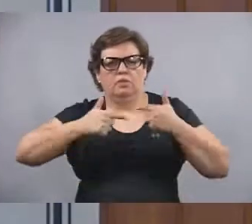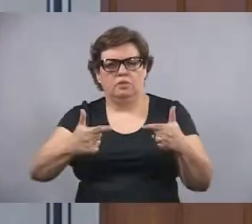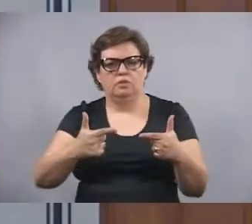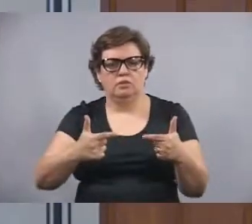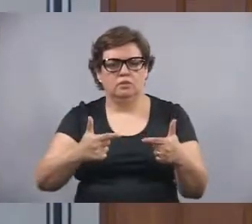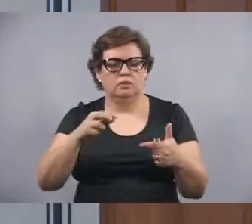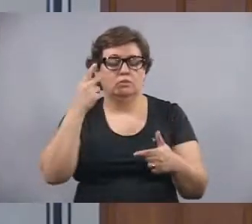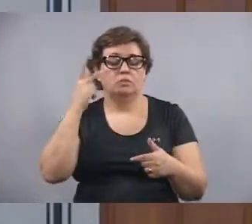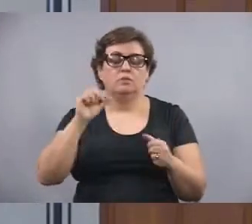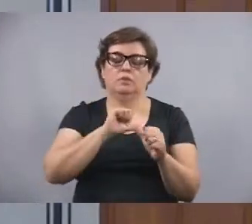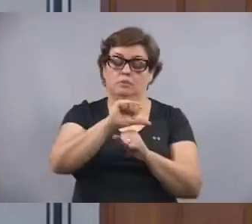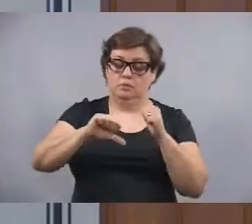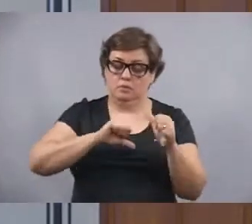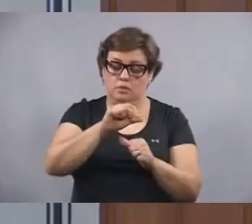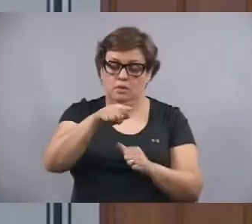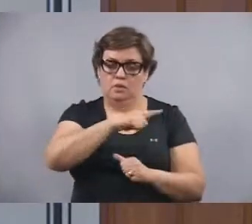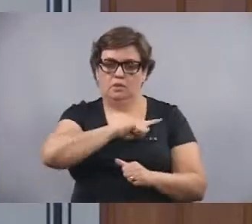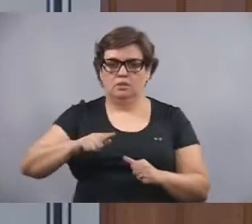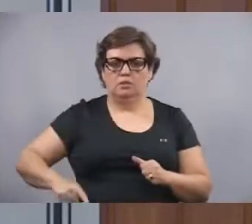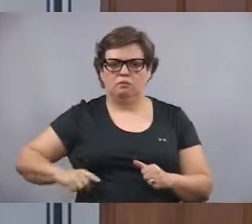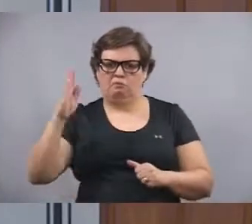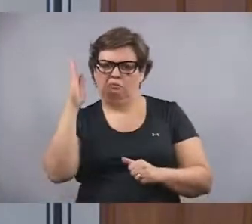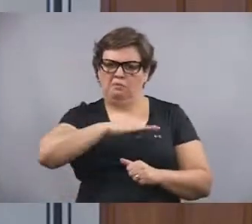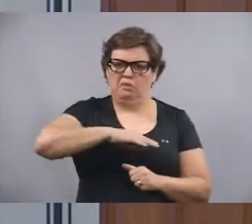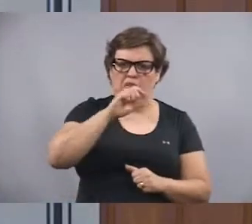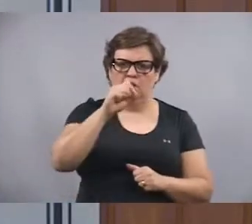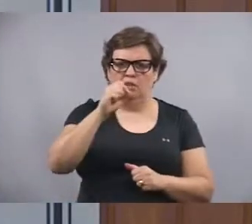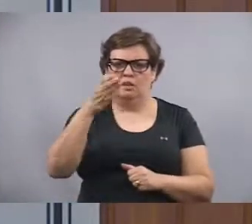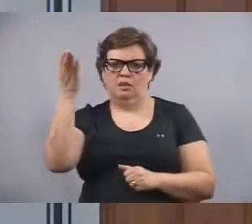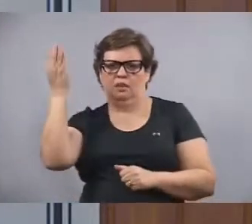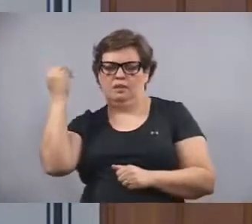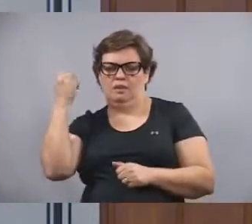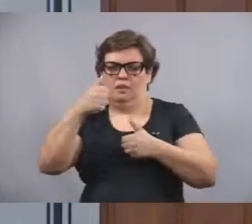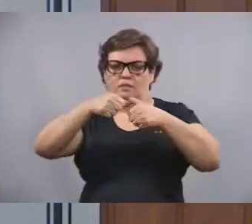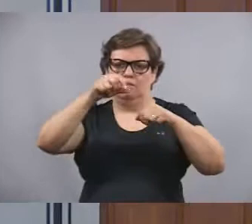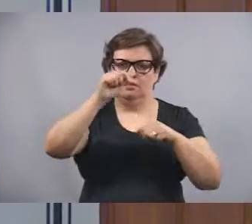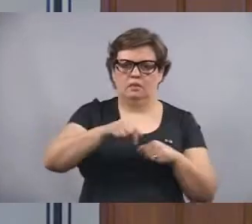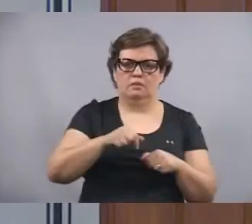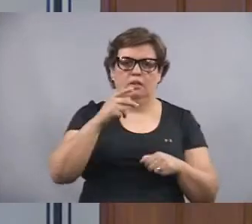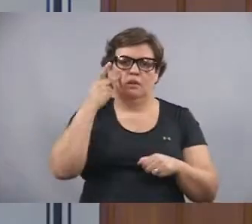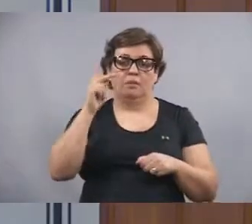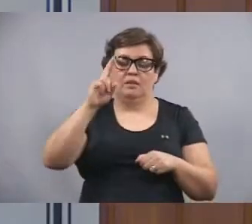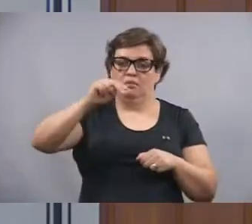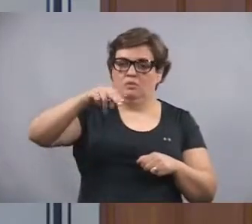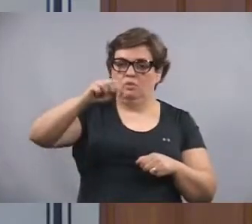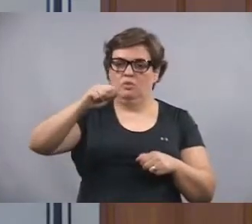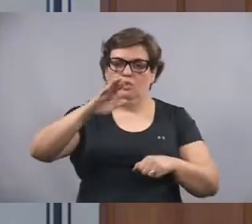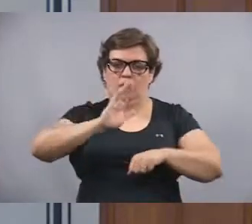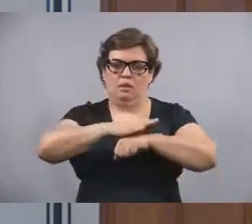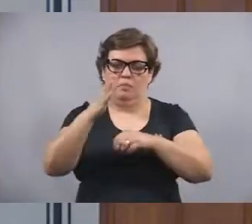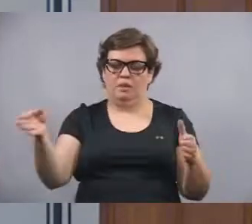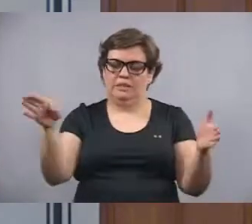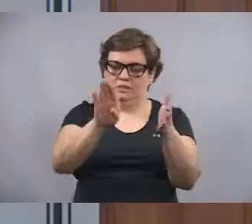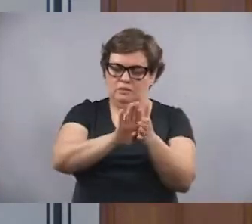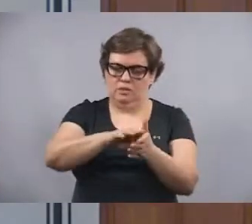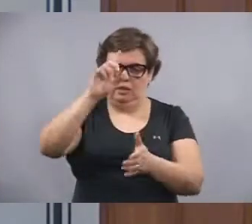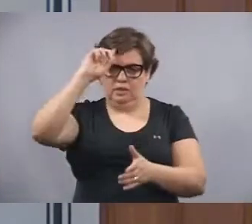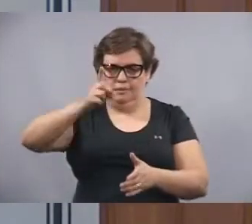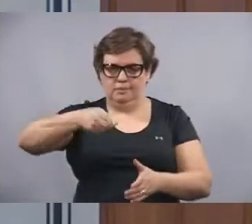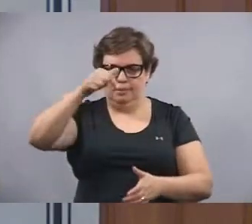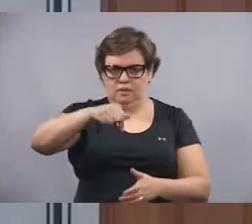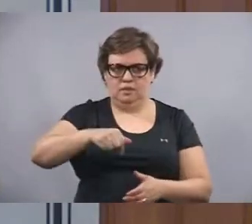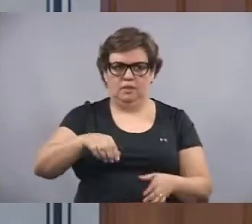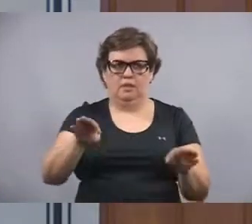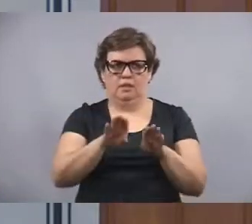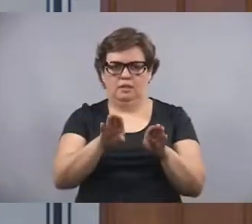lutamos para mudar esse governo maldito que estava aqui na nossa cidade, para que nunca mais eles voltassem a governar,